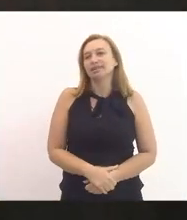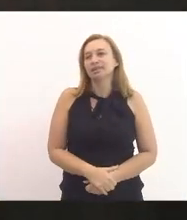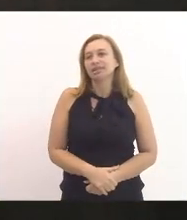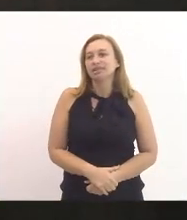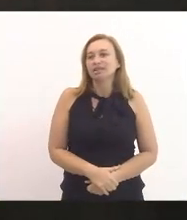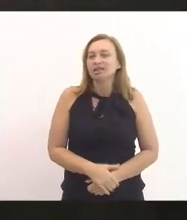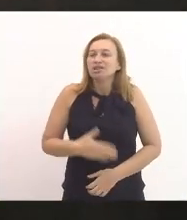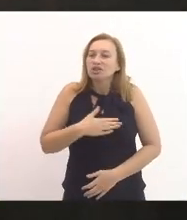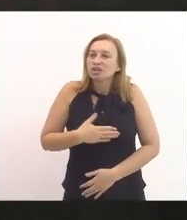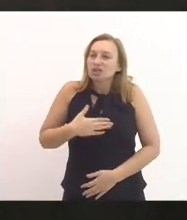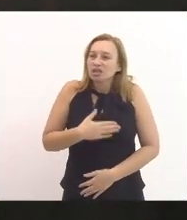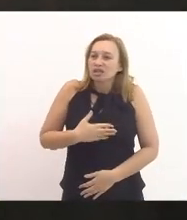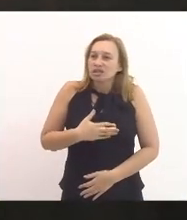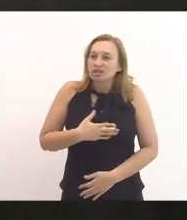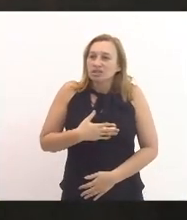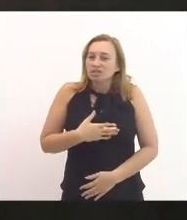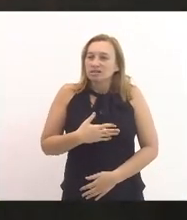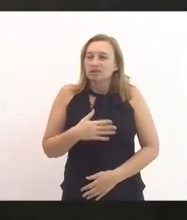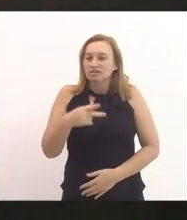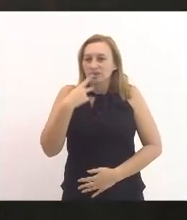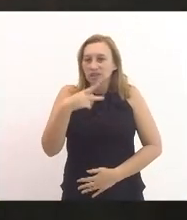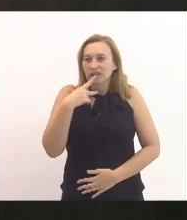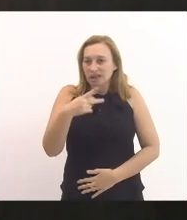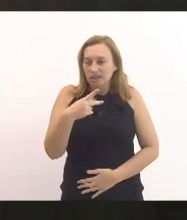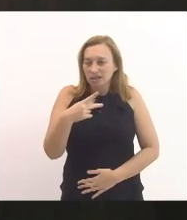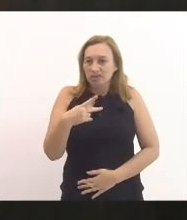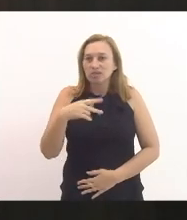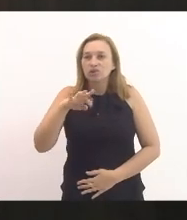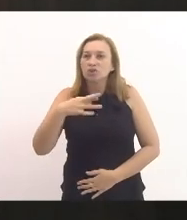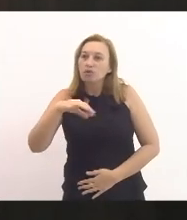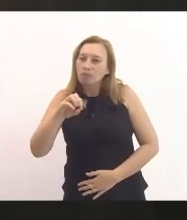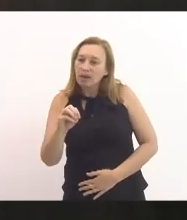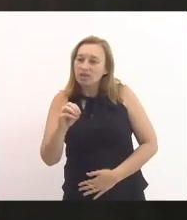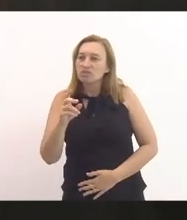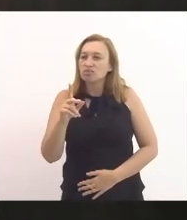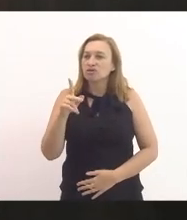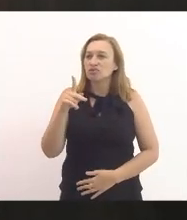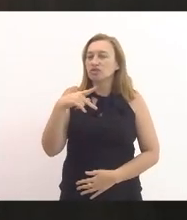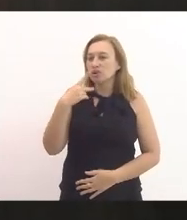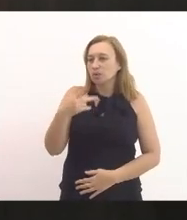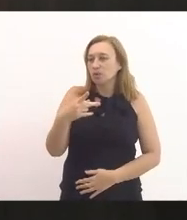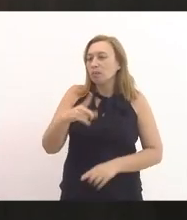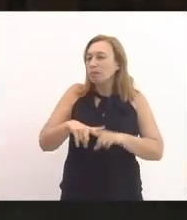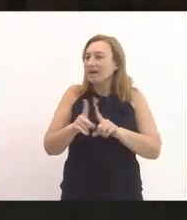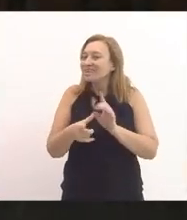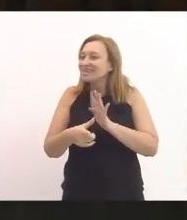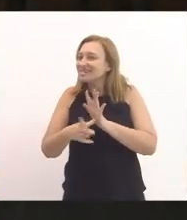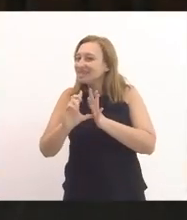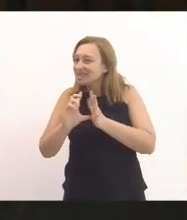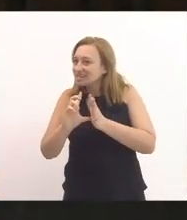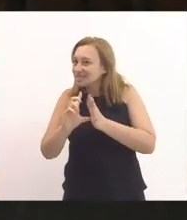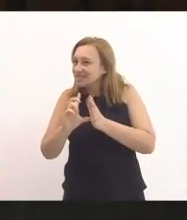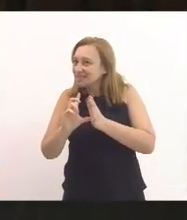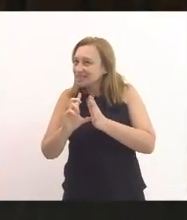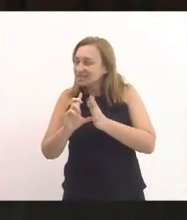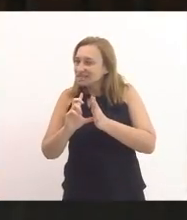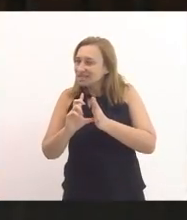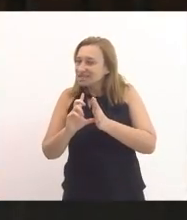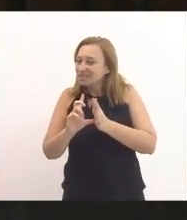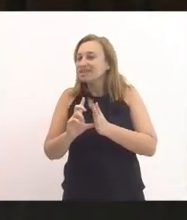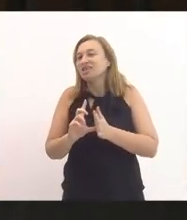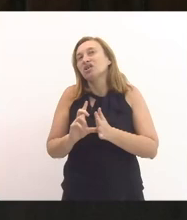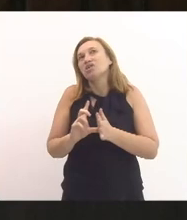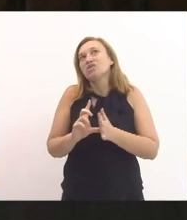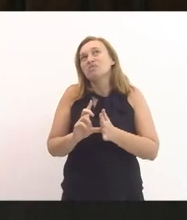Olá eu gostaria de fazer um adendo ao que o Márcio disse mas antes de fazer esse adendo